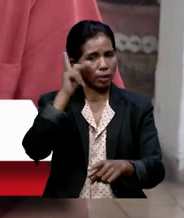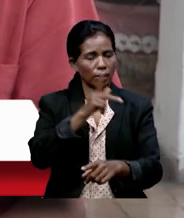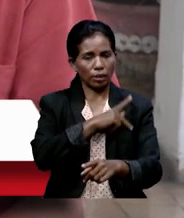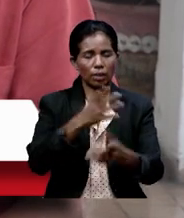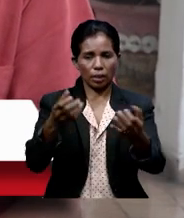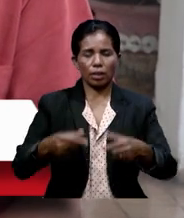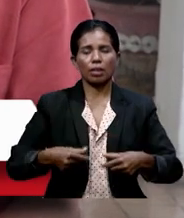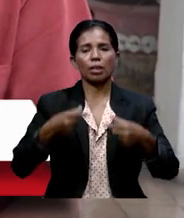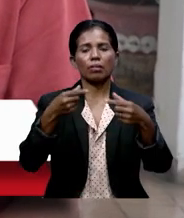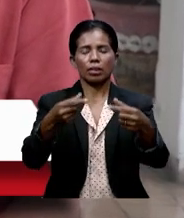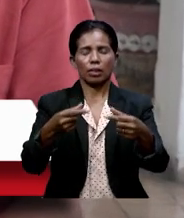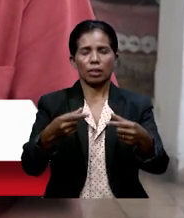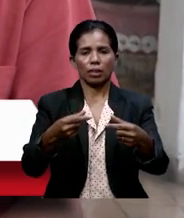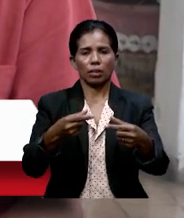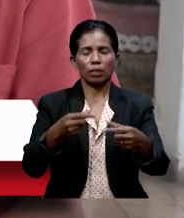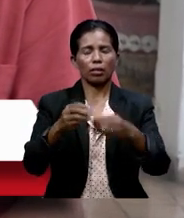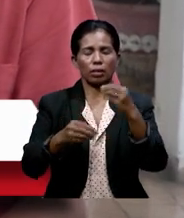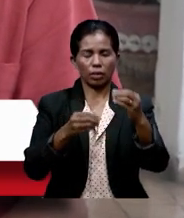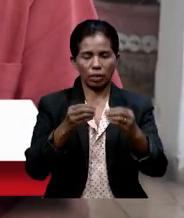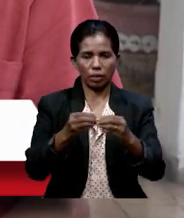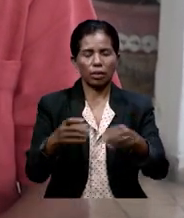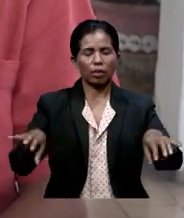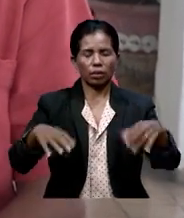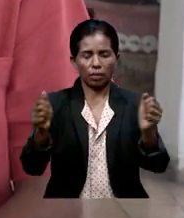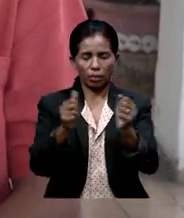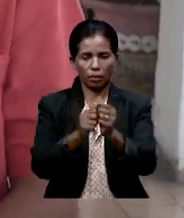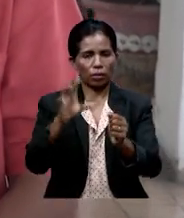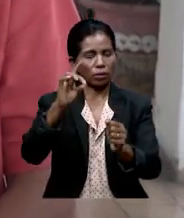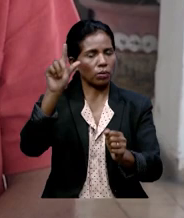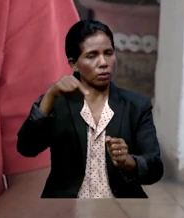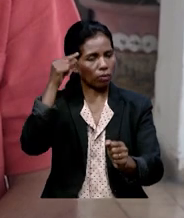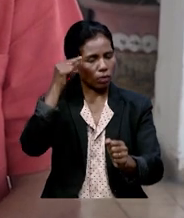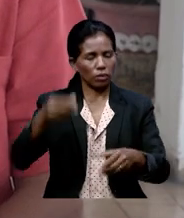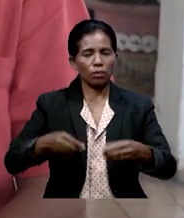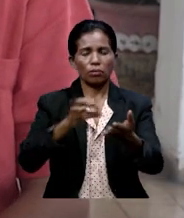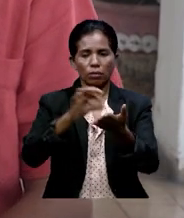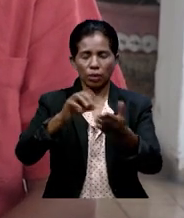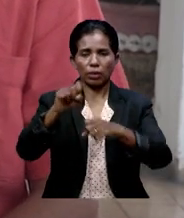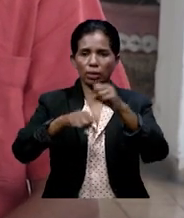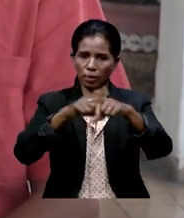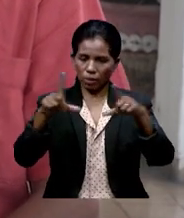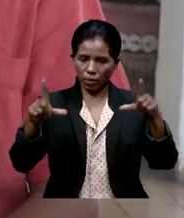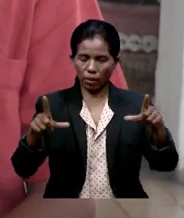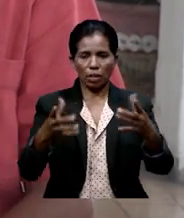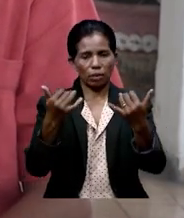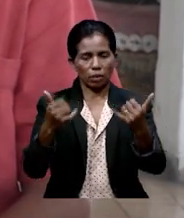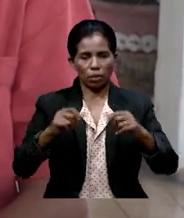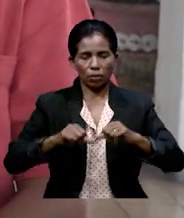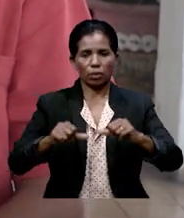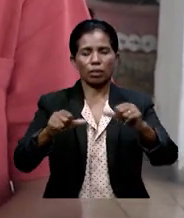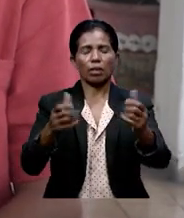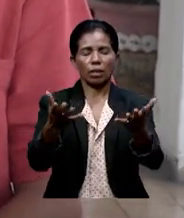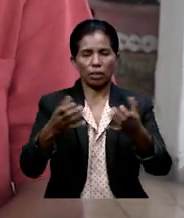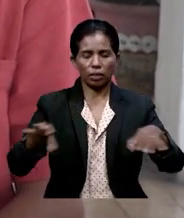hakarak fo hatene det kata durante nene servisu hamoto fo tabu governo fo formasaun lian gestual agora un continuasaun